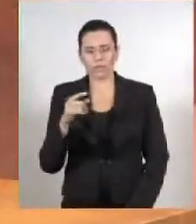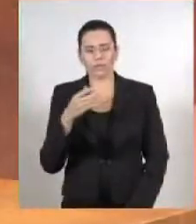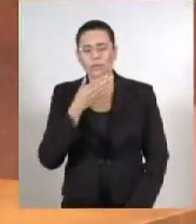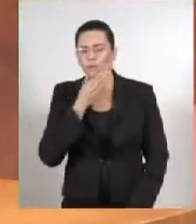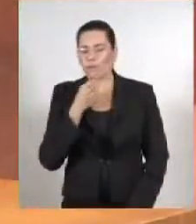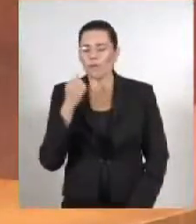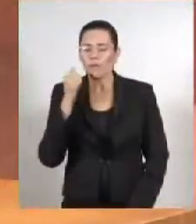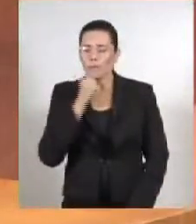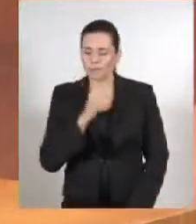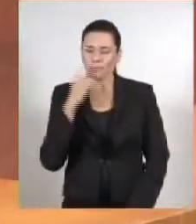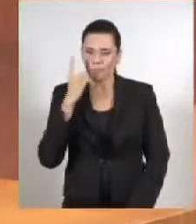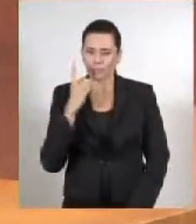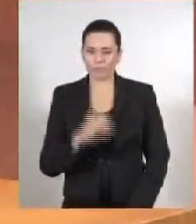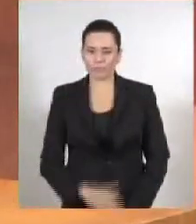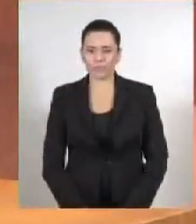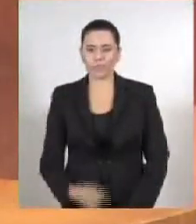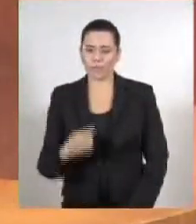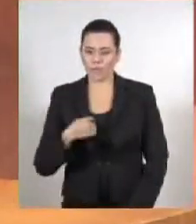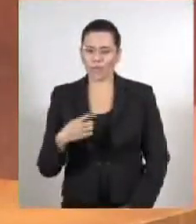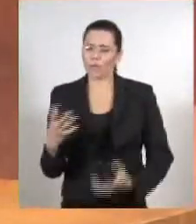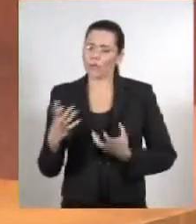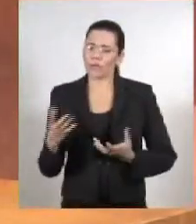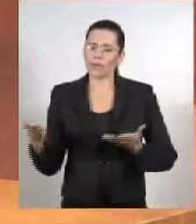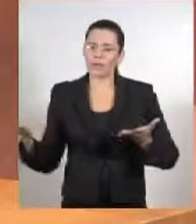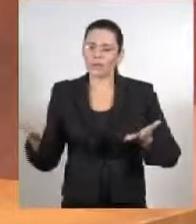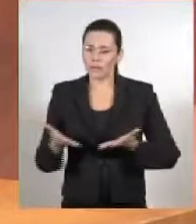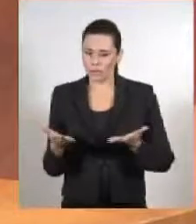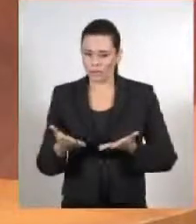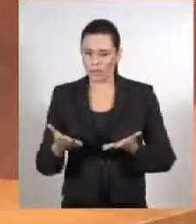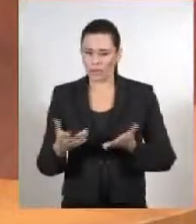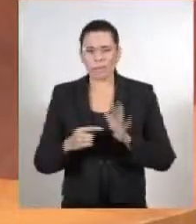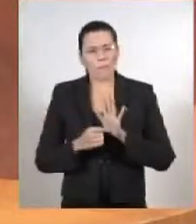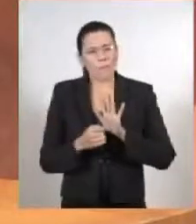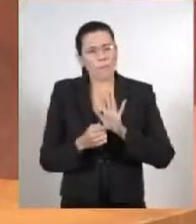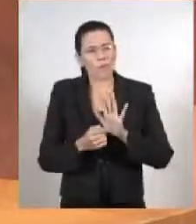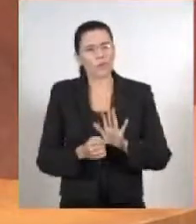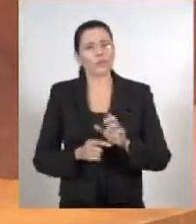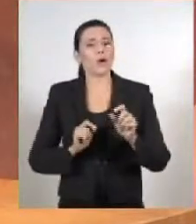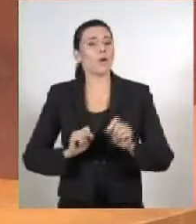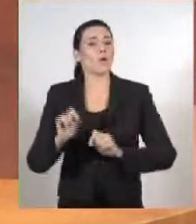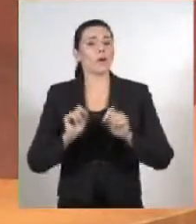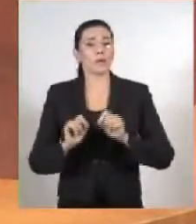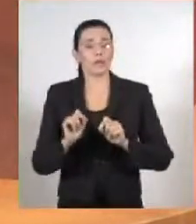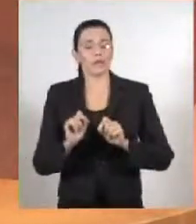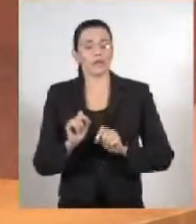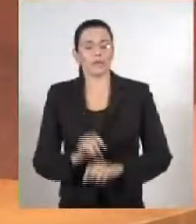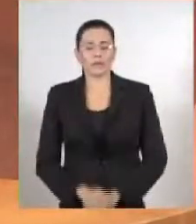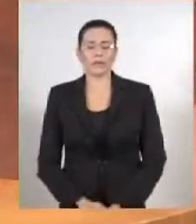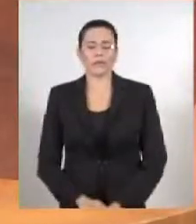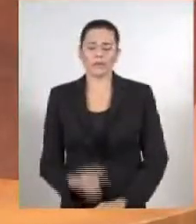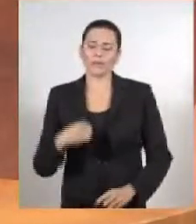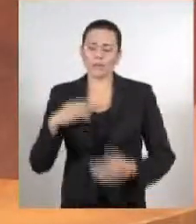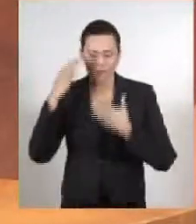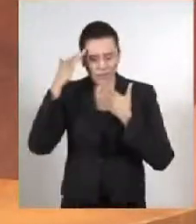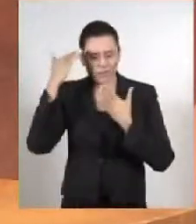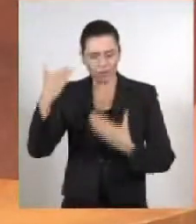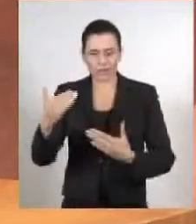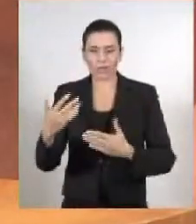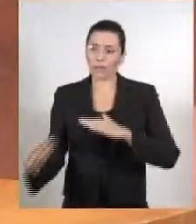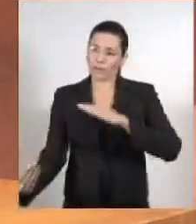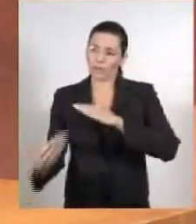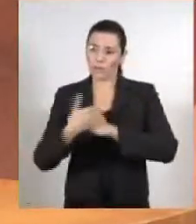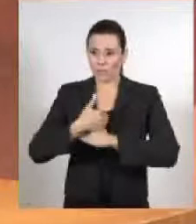aqui, externar os nossos agradecimentos à visita que nós recebemos do superintendente do SEBRAE,